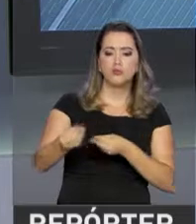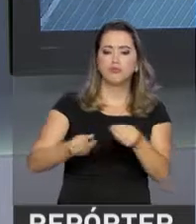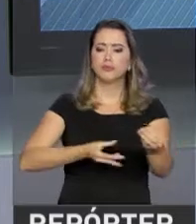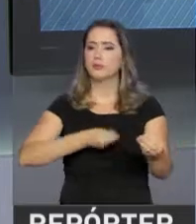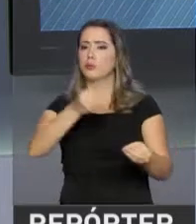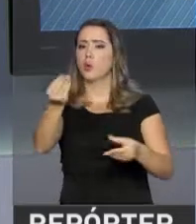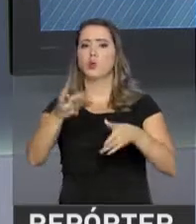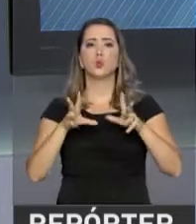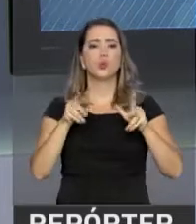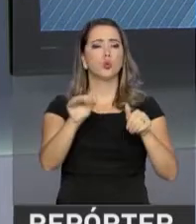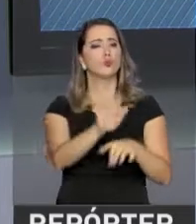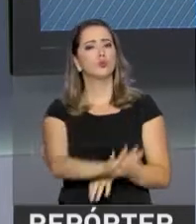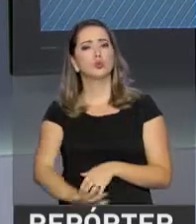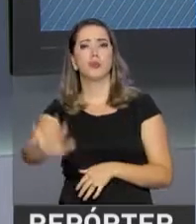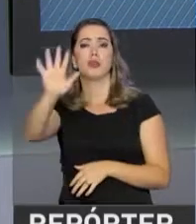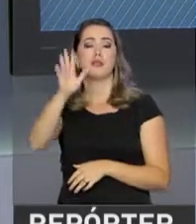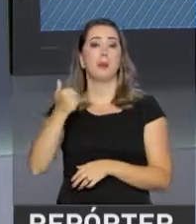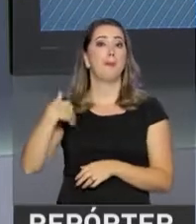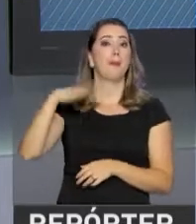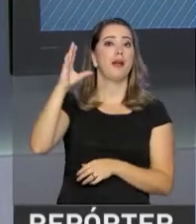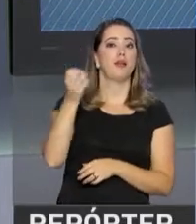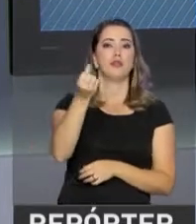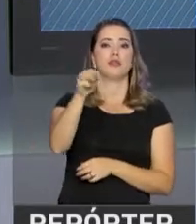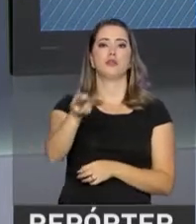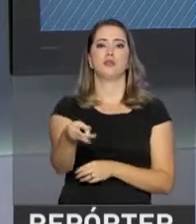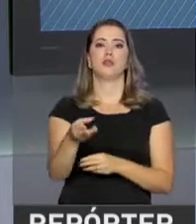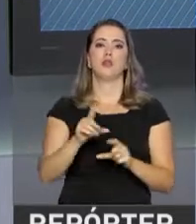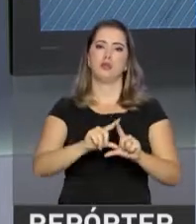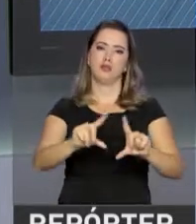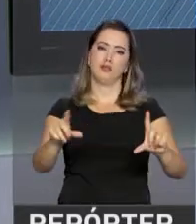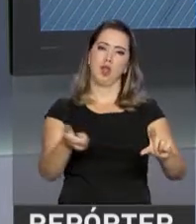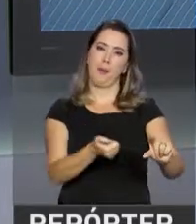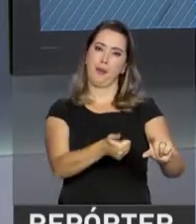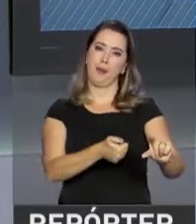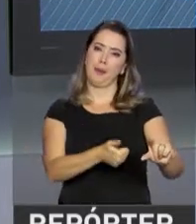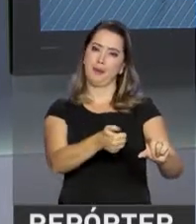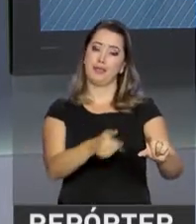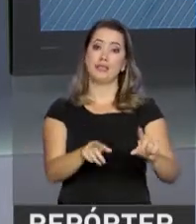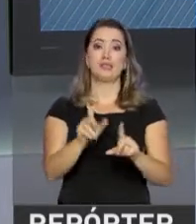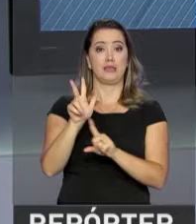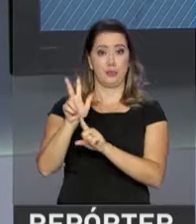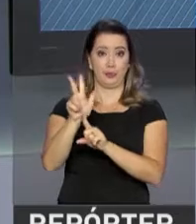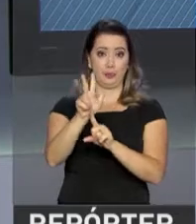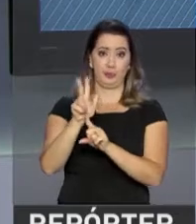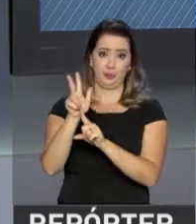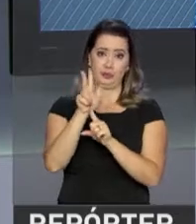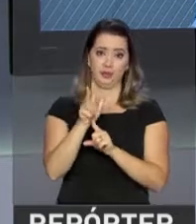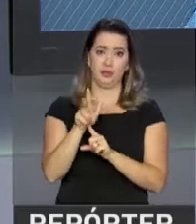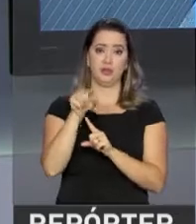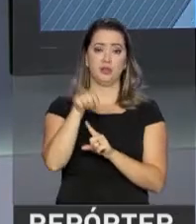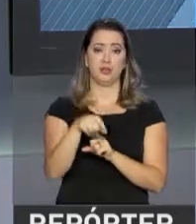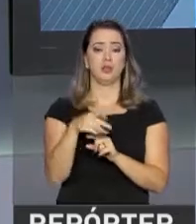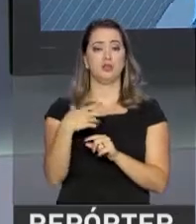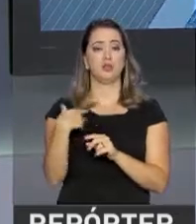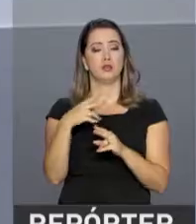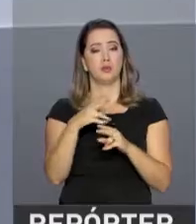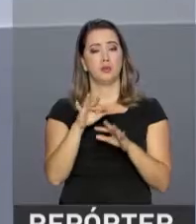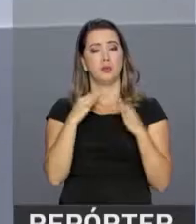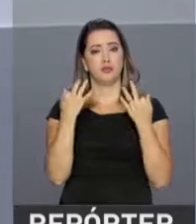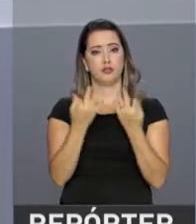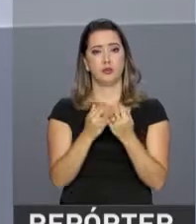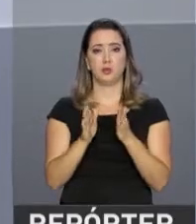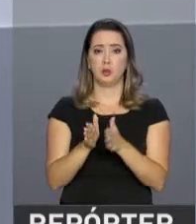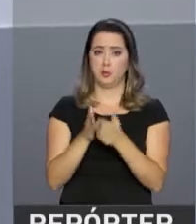distribuídos em todo o país mais de 6 milhões de kits com conversor e antena digital para famílias de baixa renda o